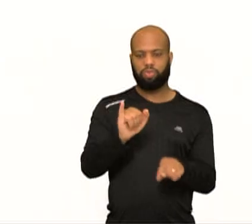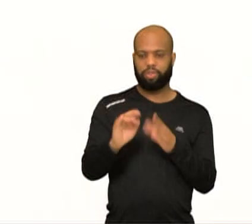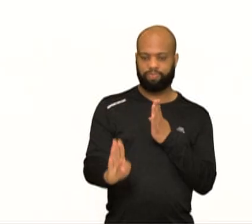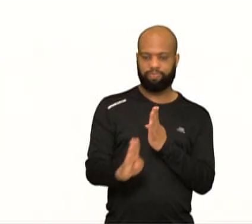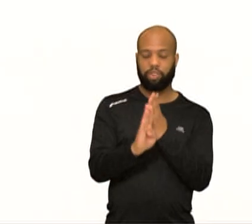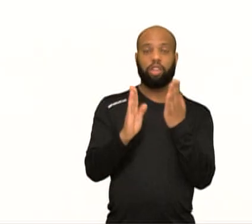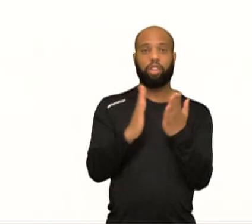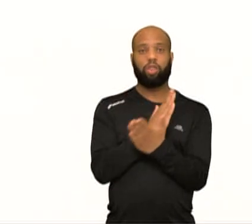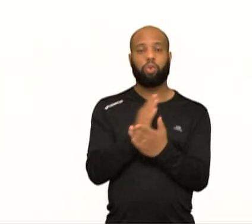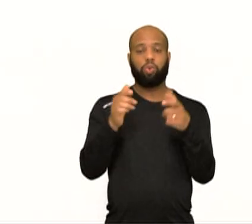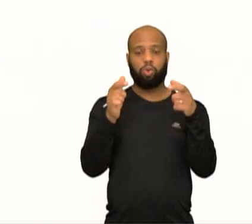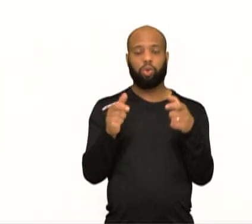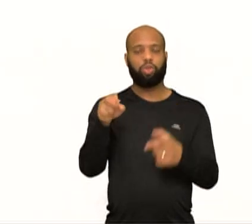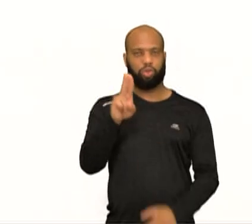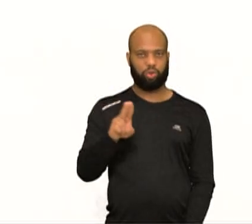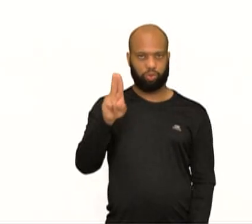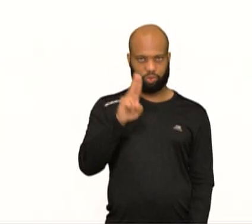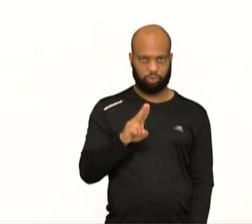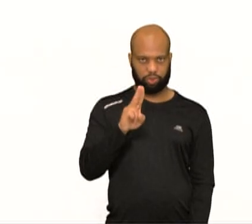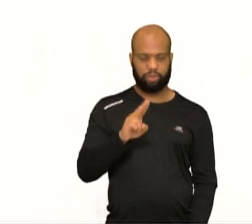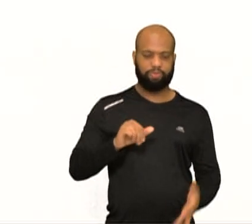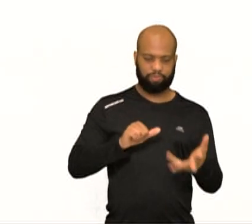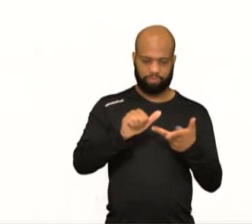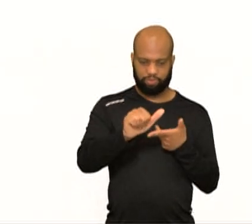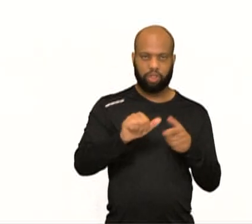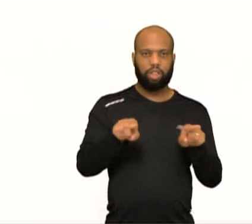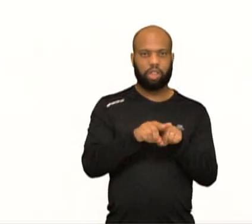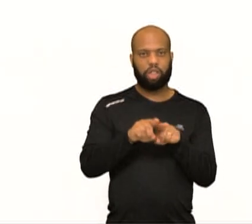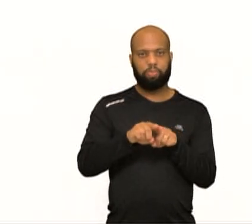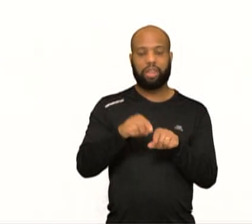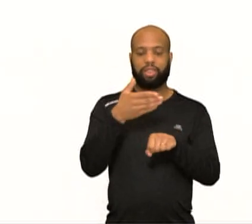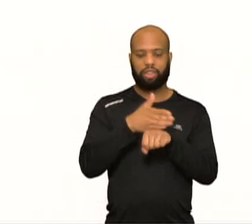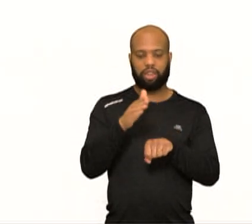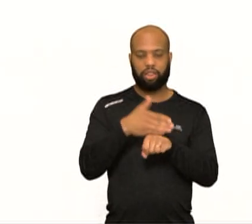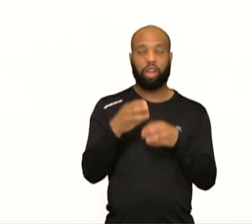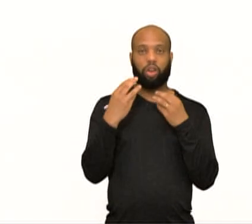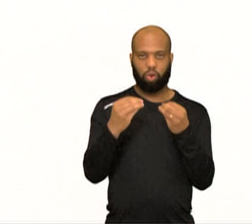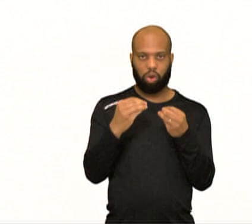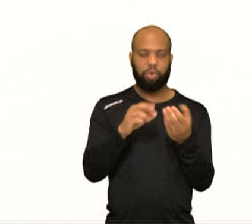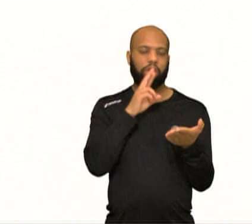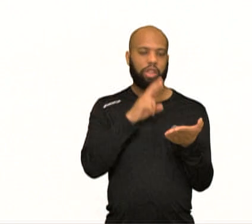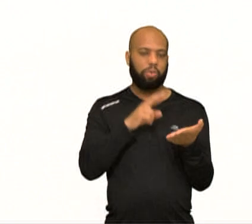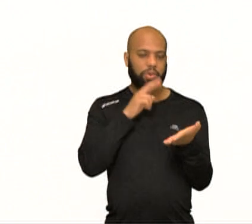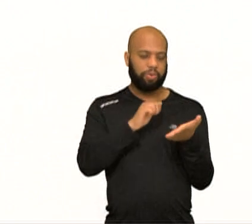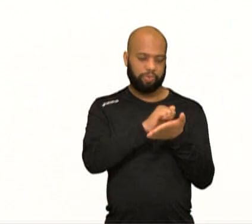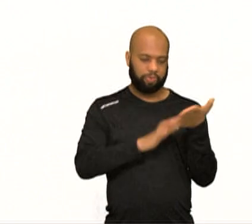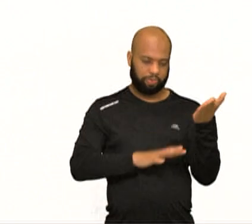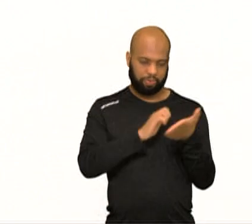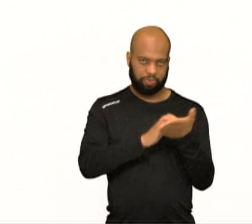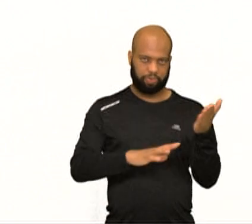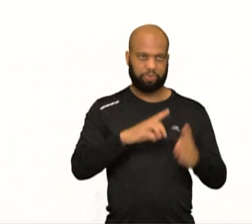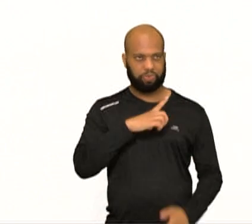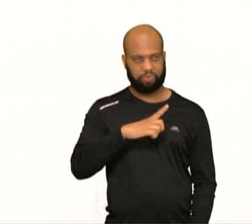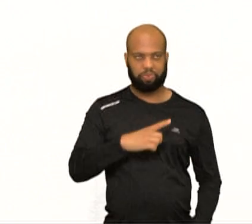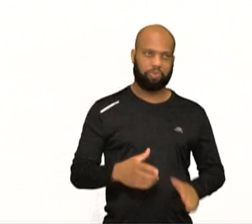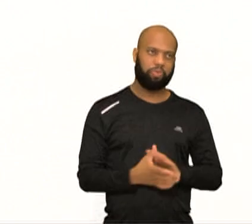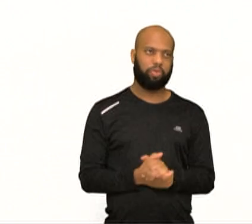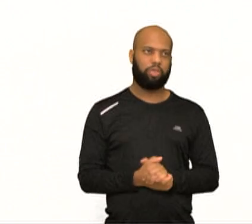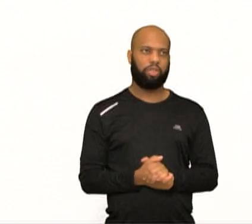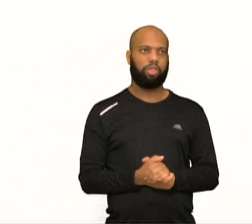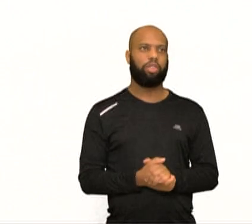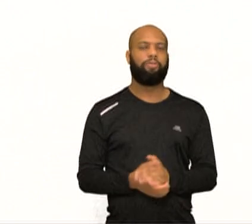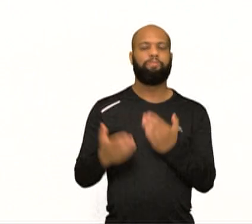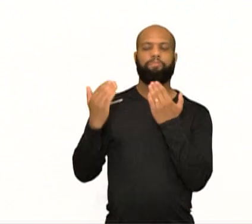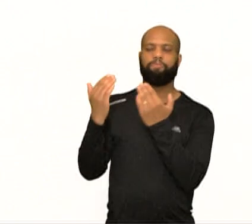algumas aplicações desses compostos e praticar o conhecimento por meio de questionamentos. E